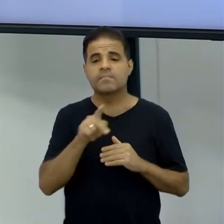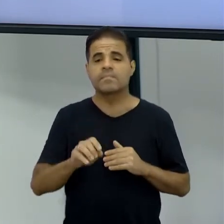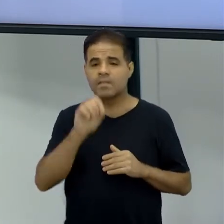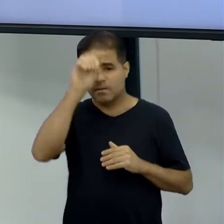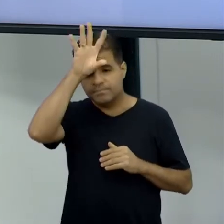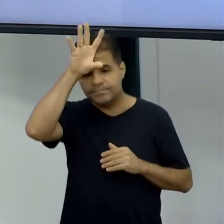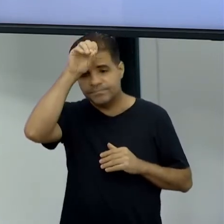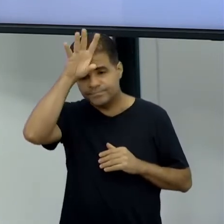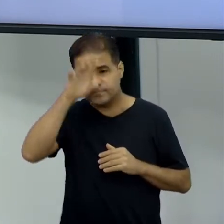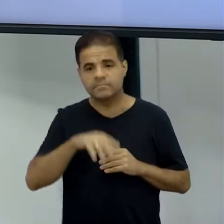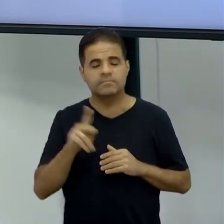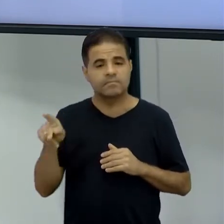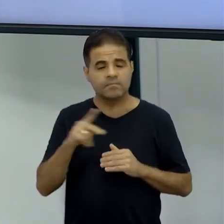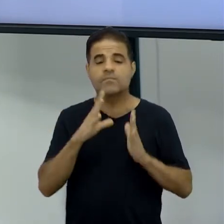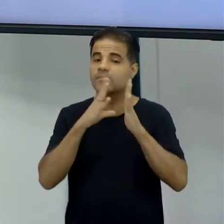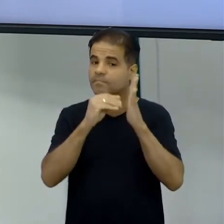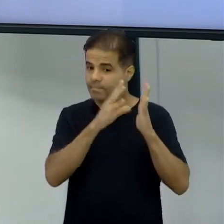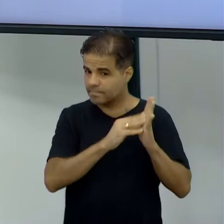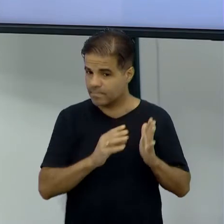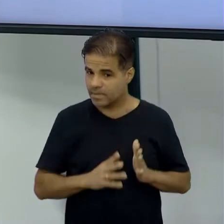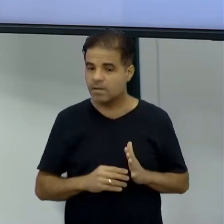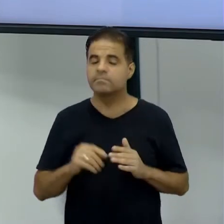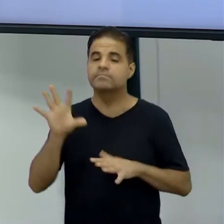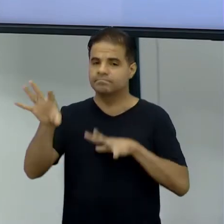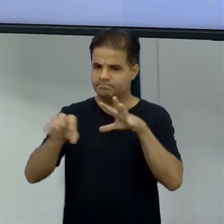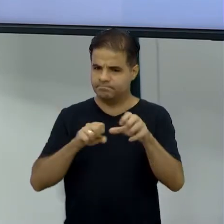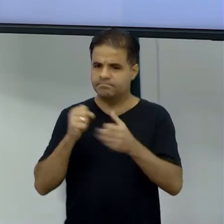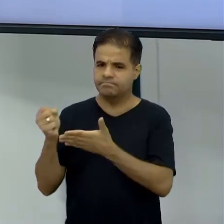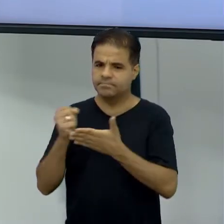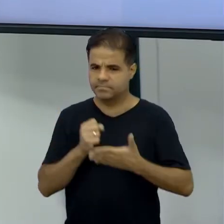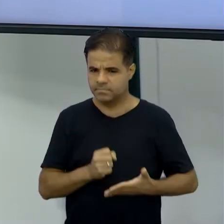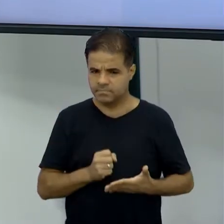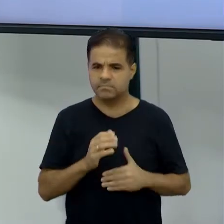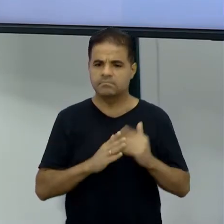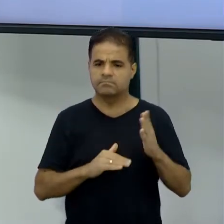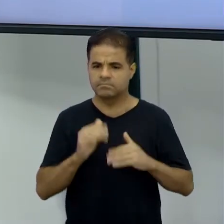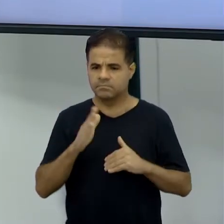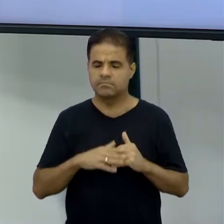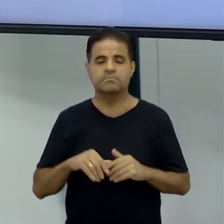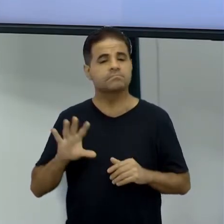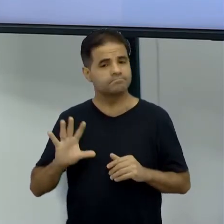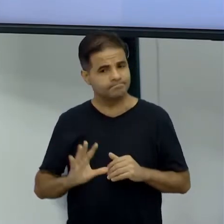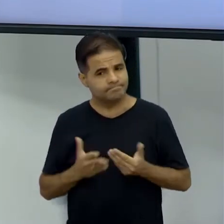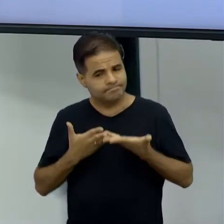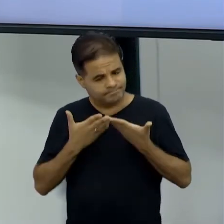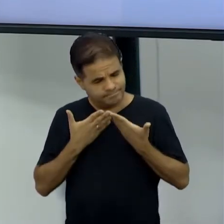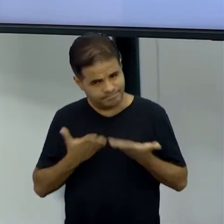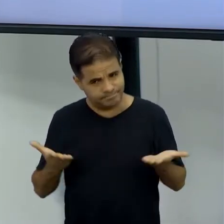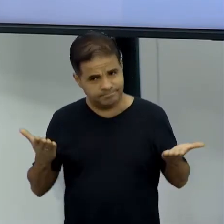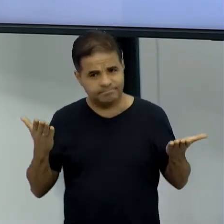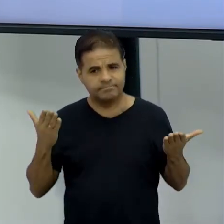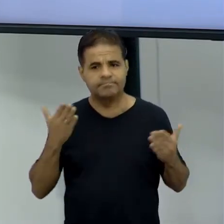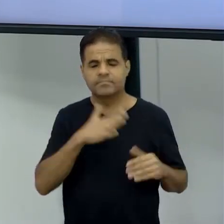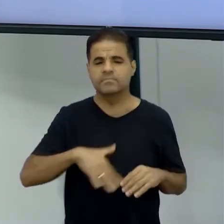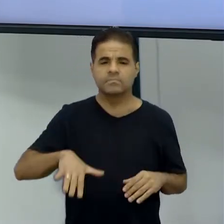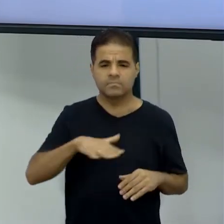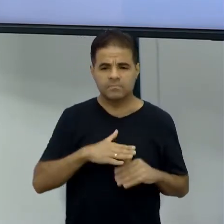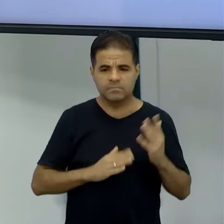uma aula de modalidade CEI, a gente pegou uma aula que já tinha acontecido pra gente fazer uma outra roupagem nela aqui.